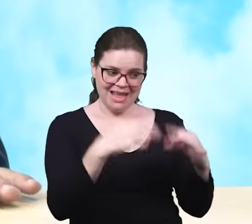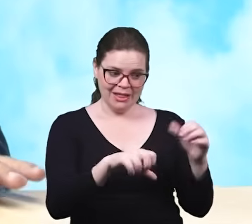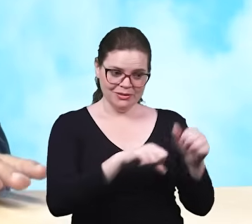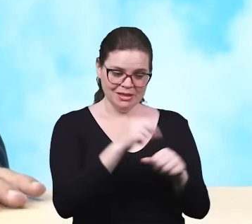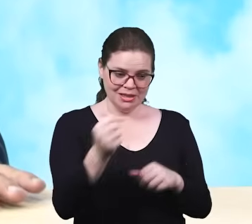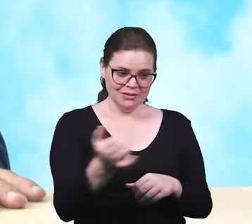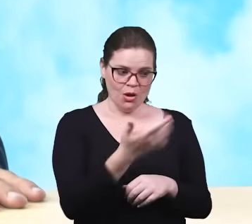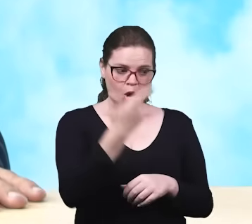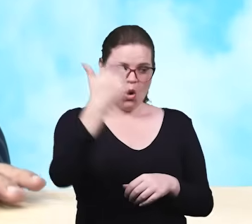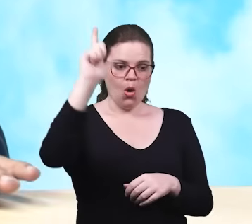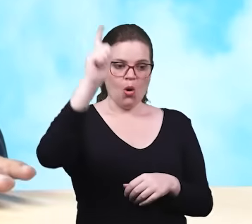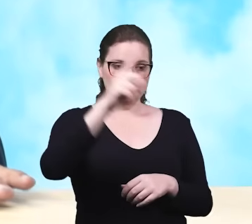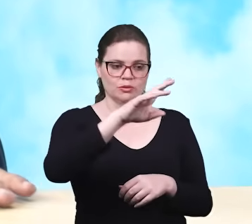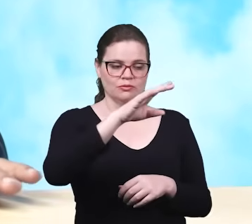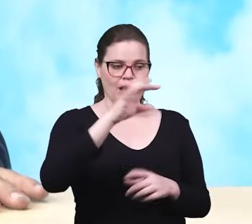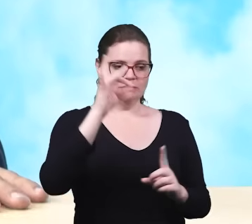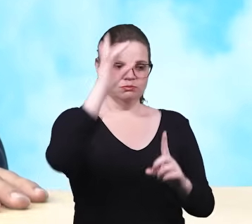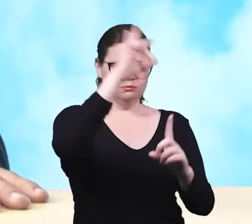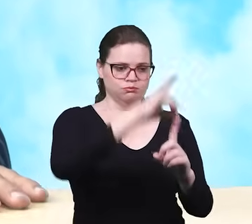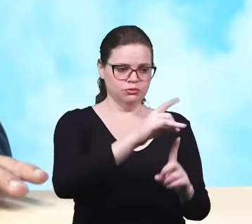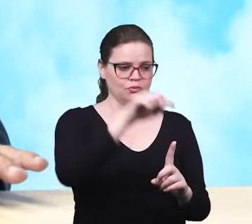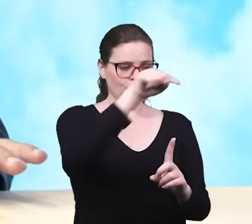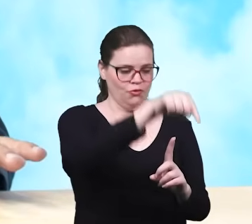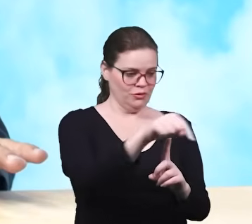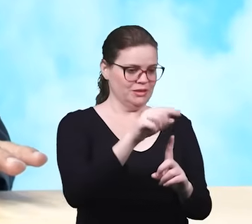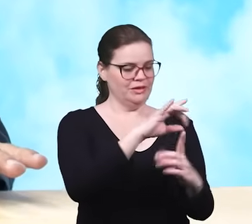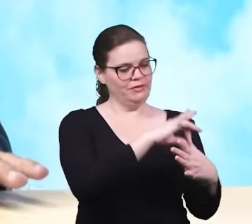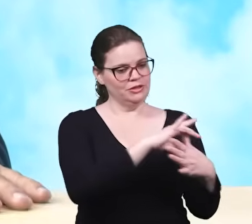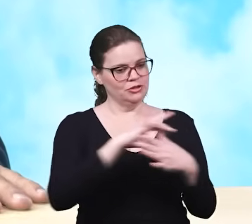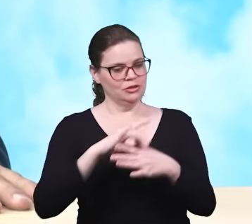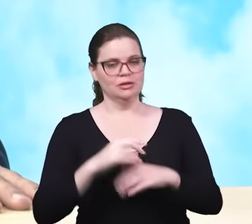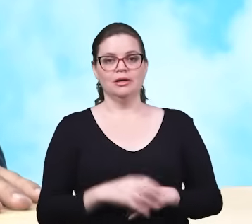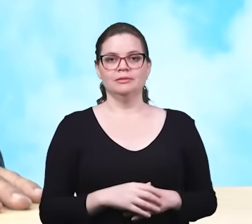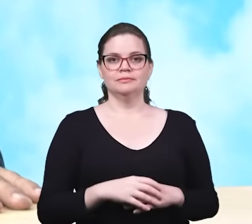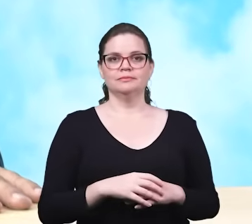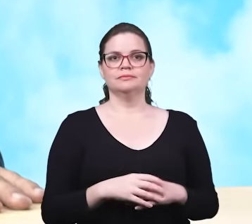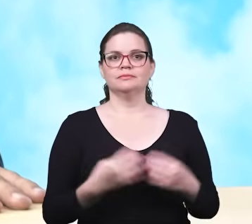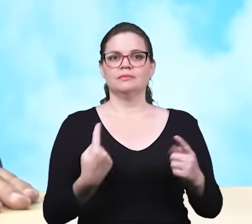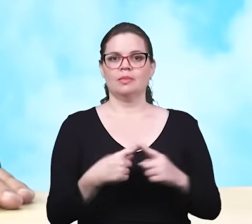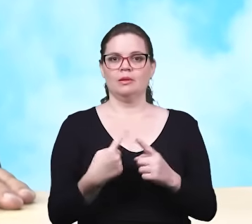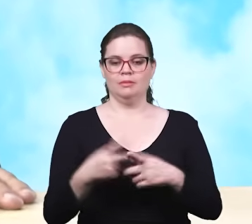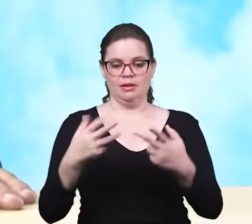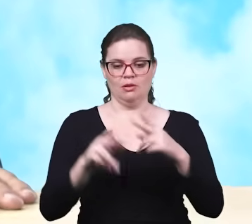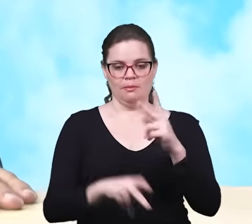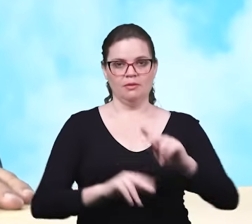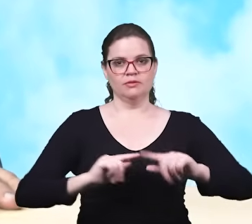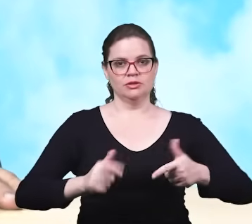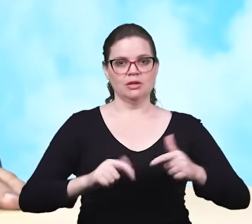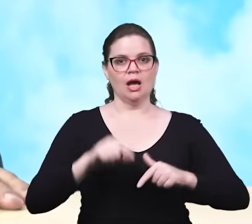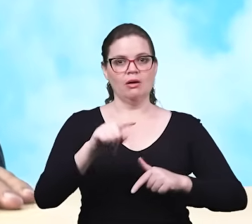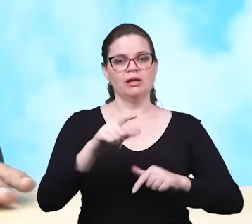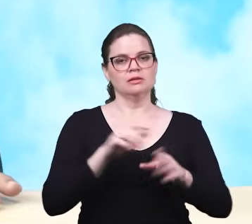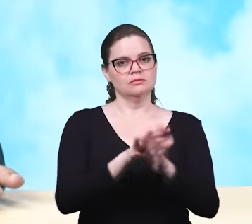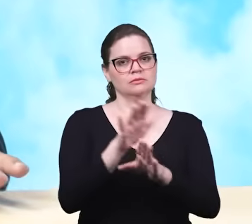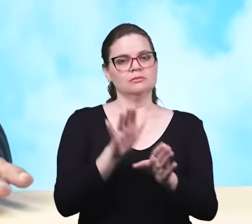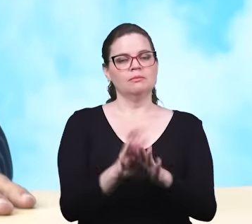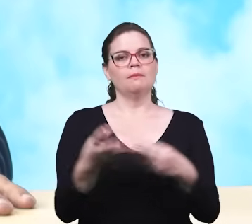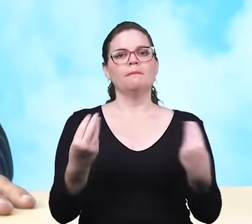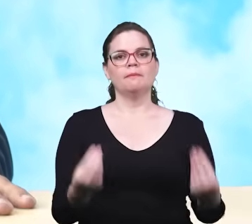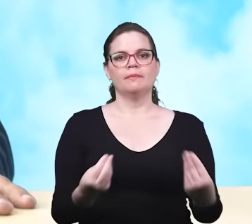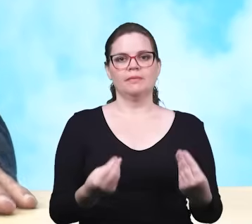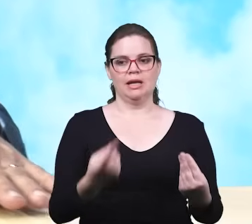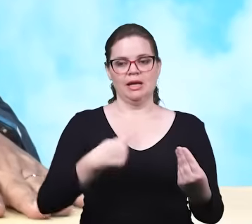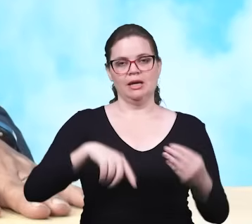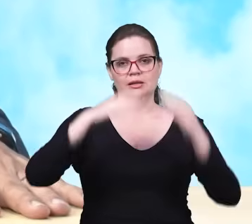povo aqui estava sendo dirigido para receber estatutos e ordenação. Então, Deus não